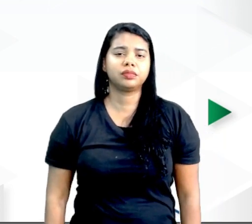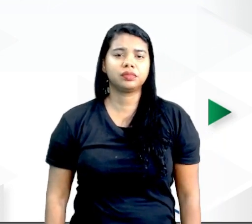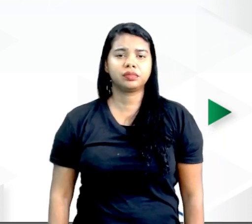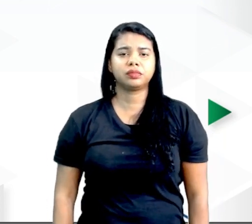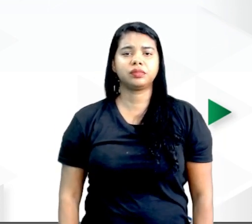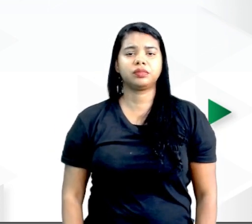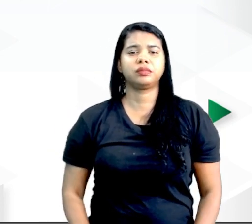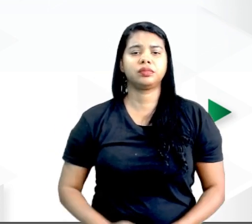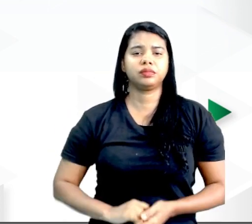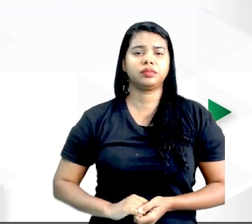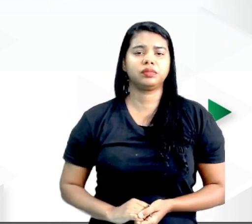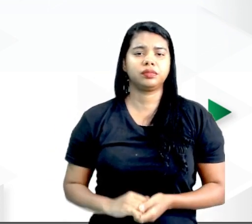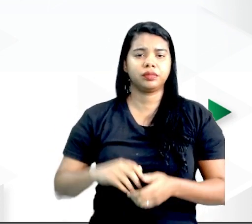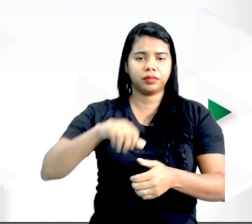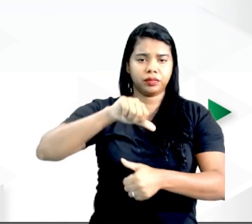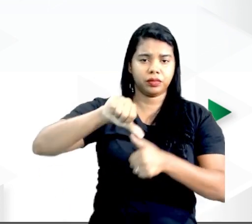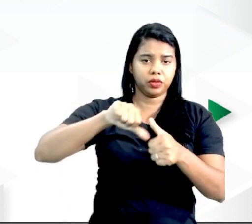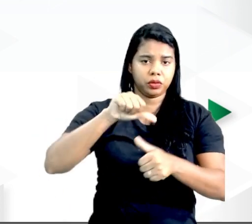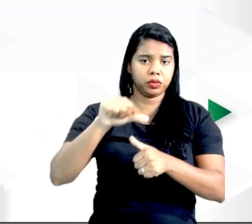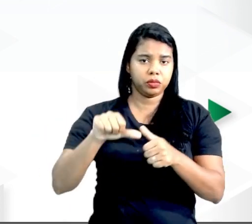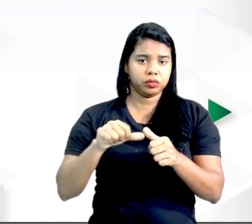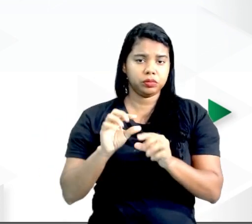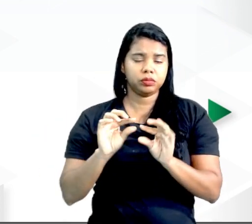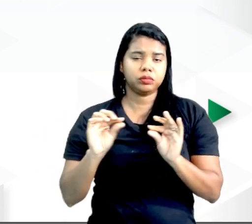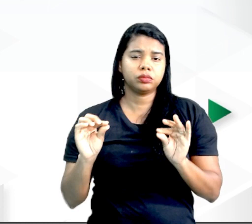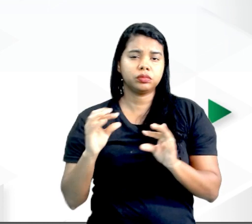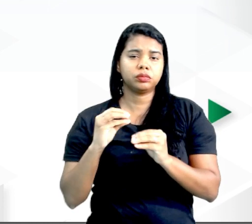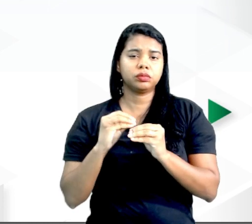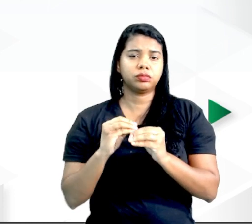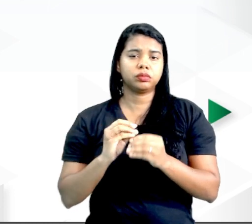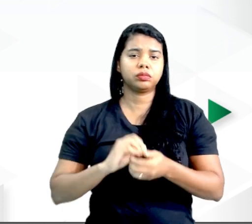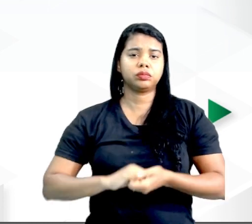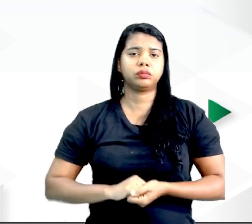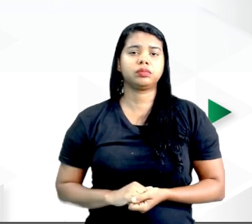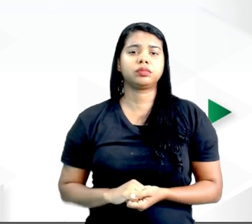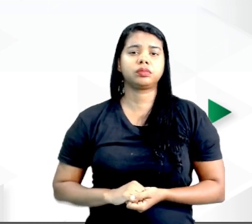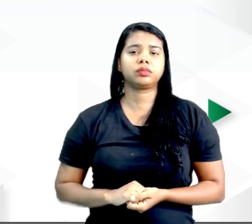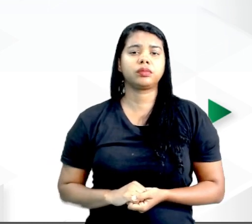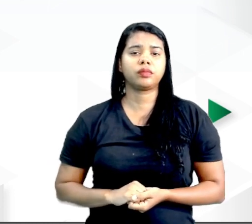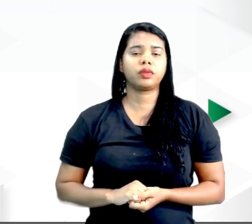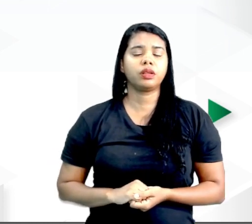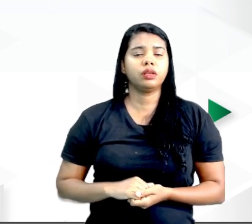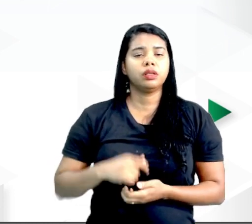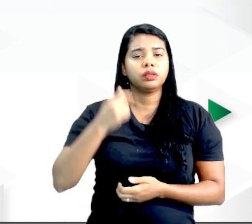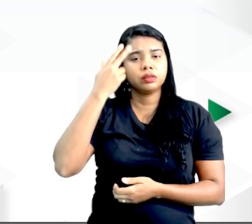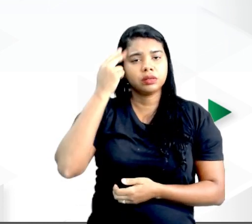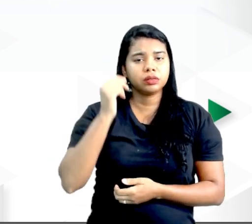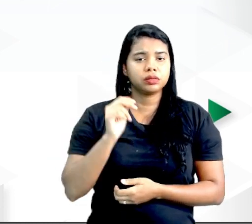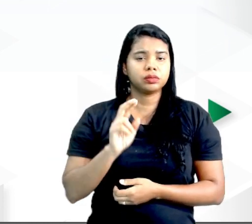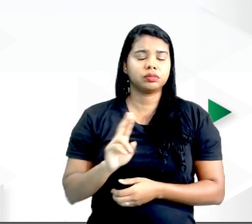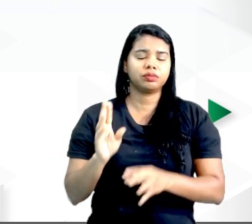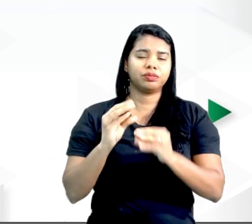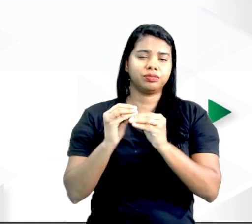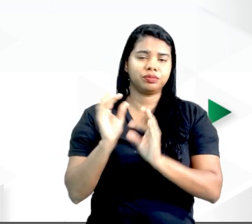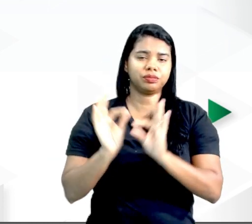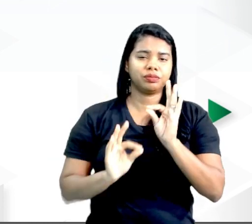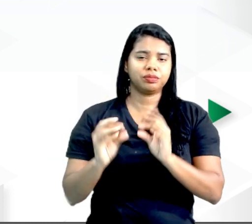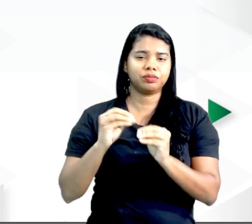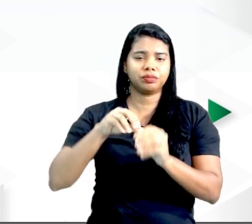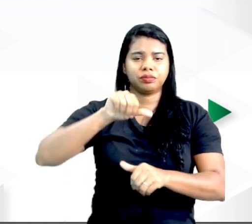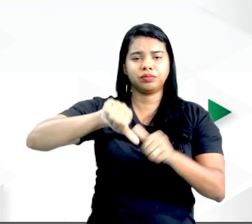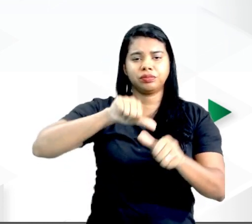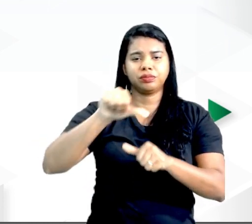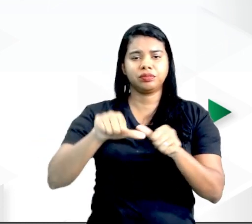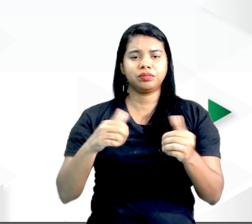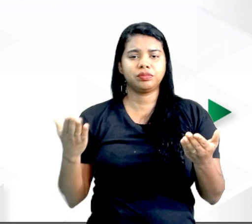Primeiro passo é transformar as medidas deixadas na mesma unidade de medidas, tá bom? Então, vamos transformar